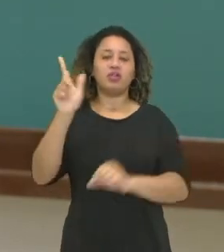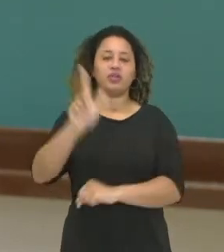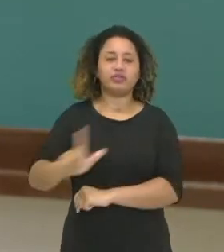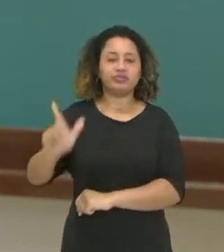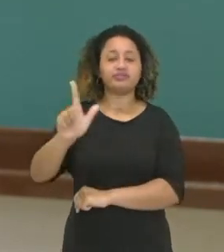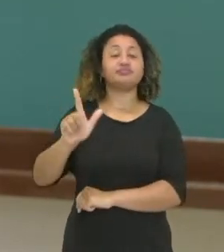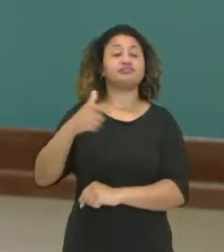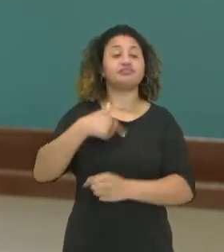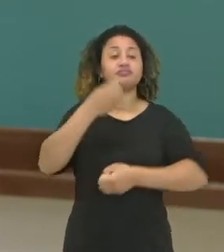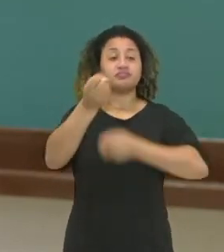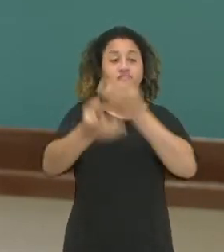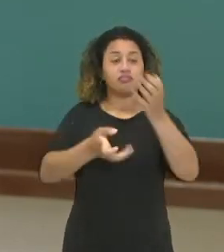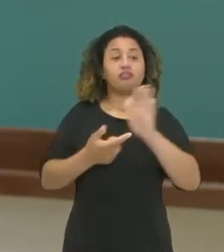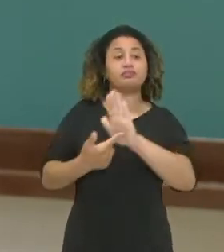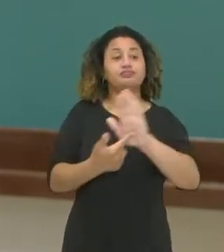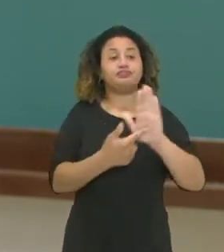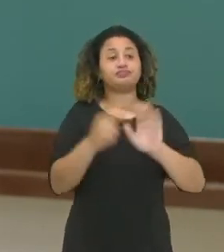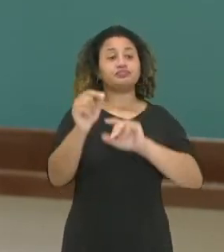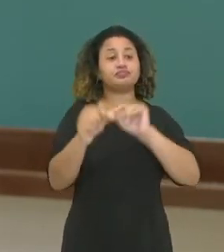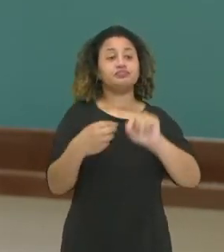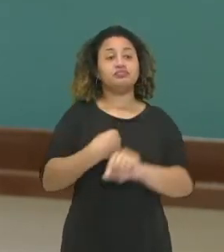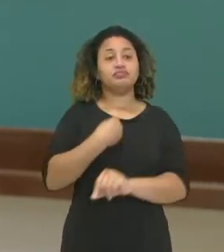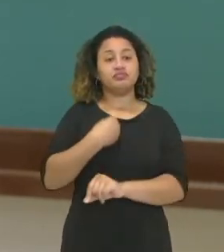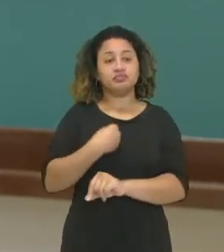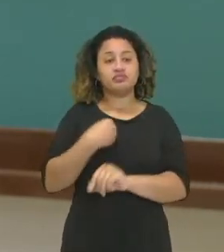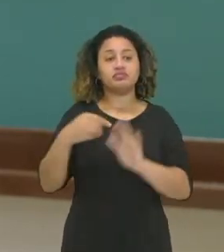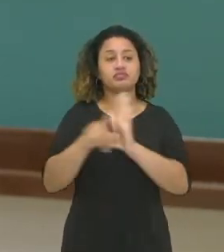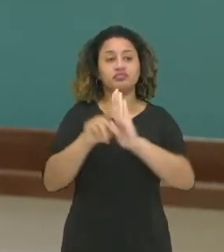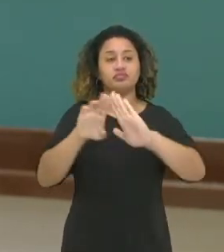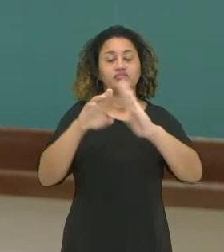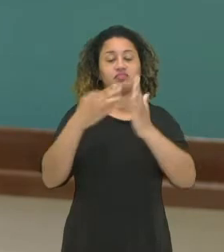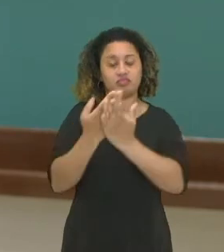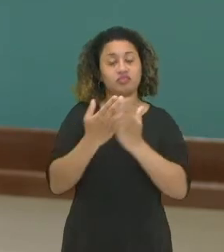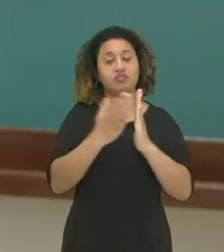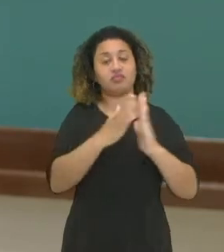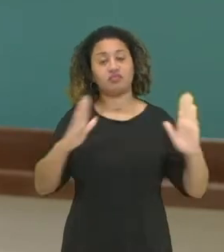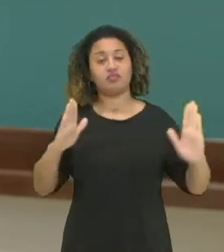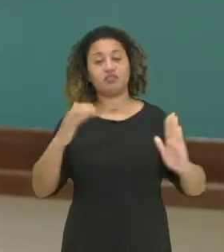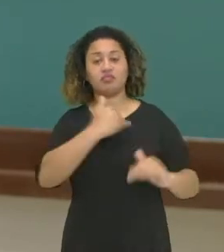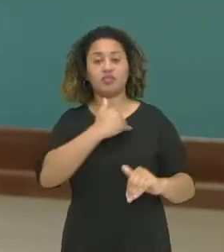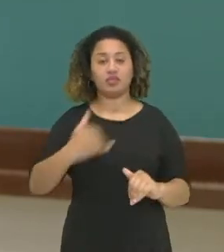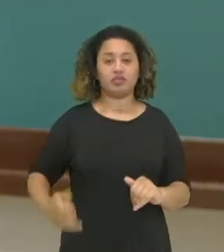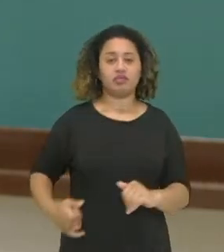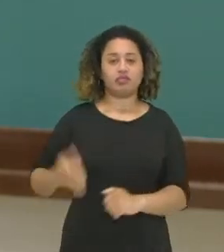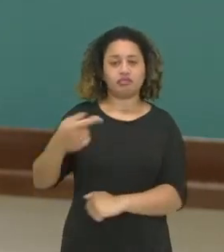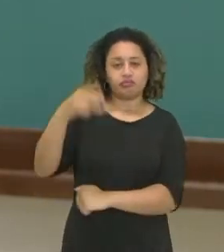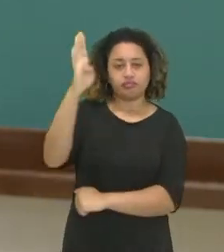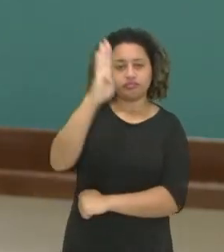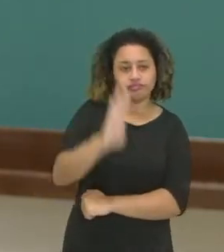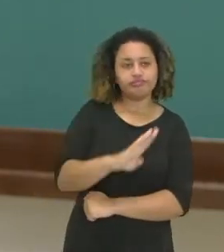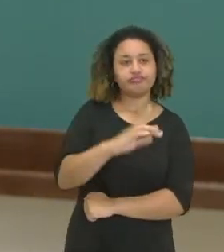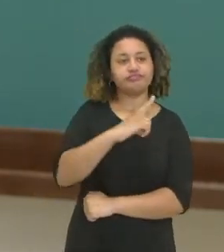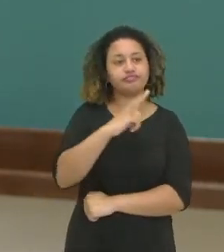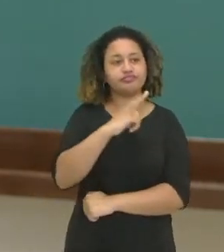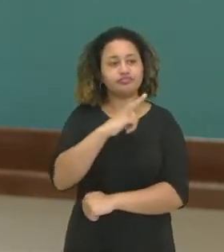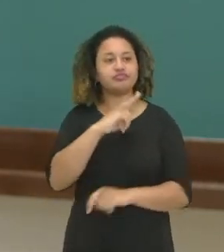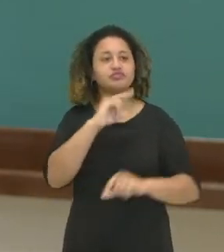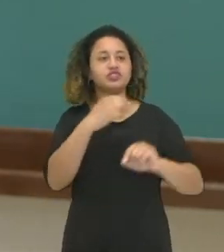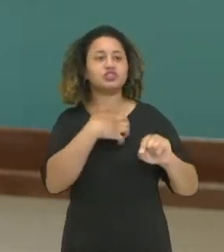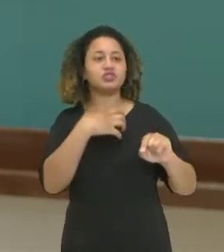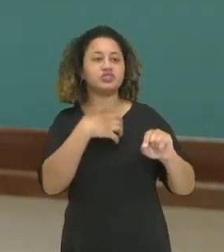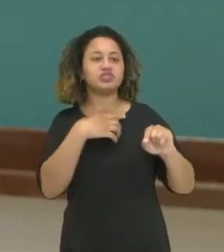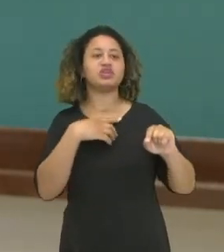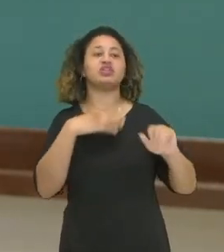que ilustra a vida escolar durante o Império Brasileiro, tendo o sistema de internato como